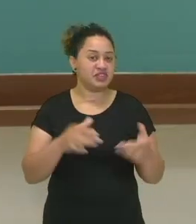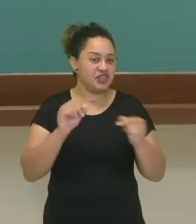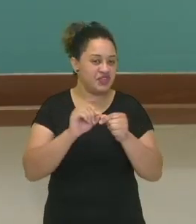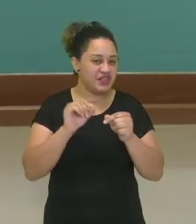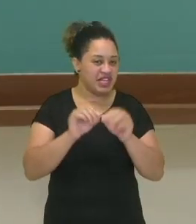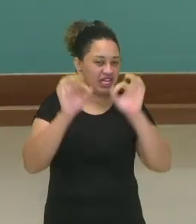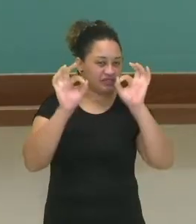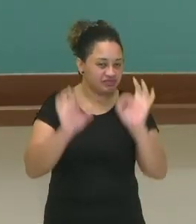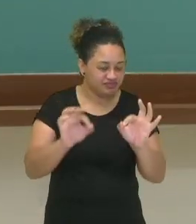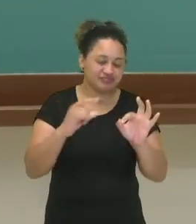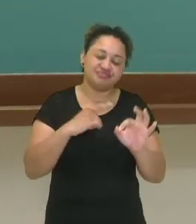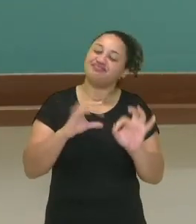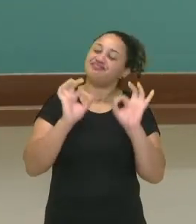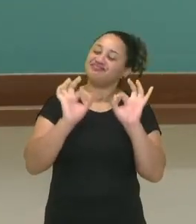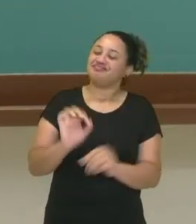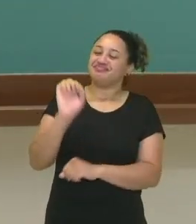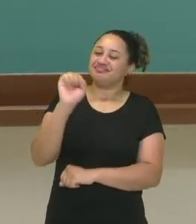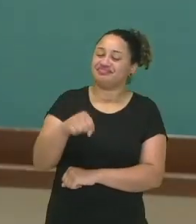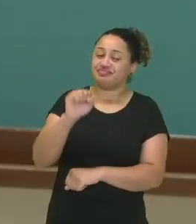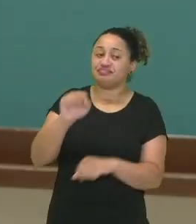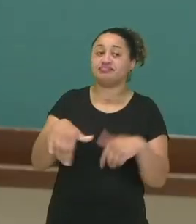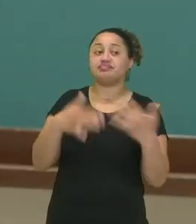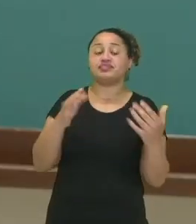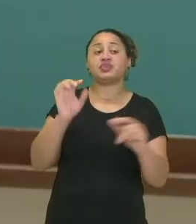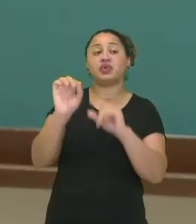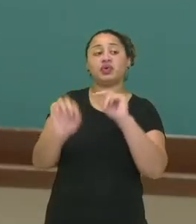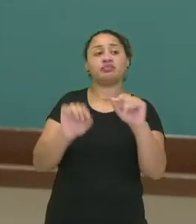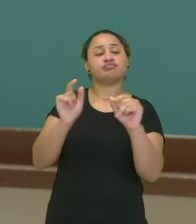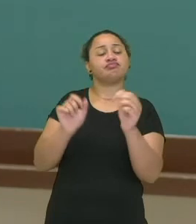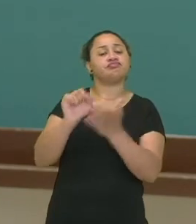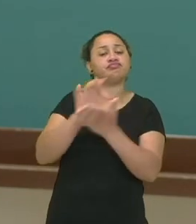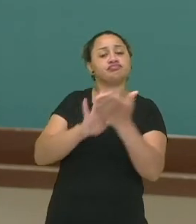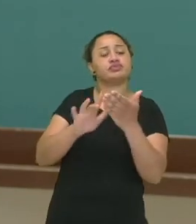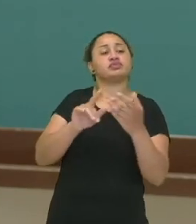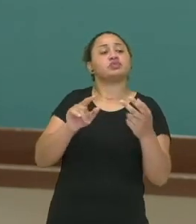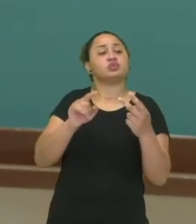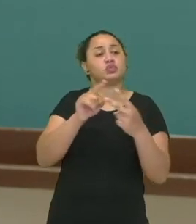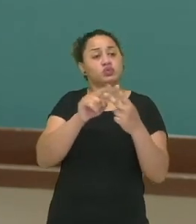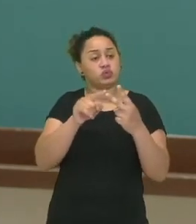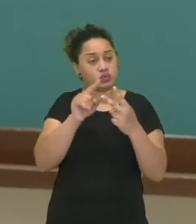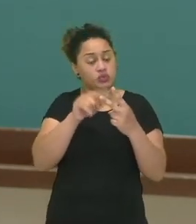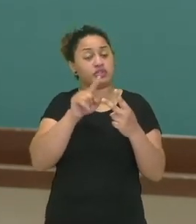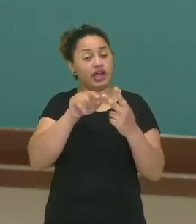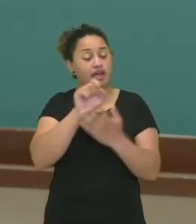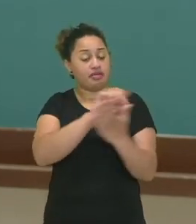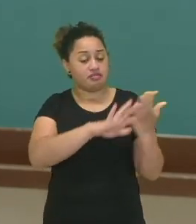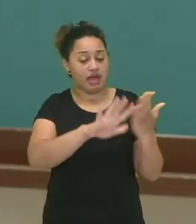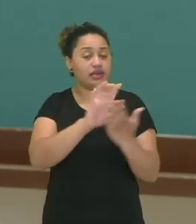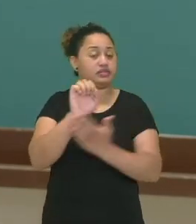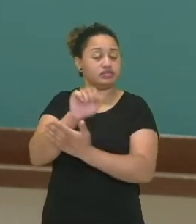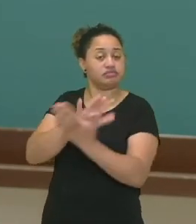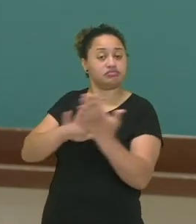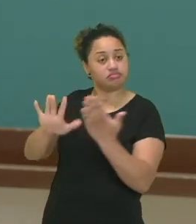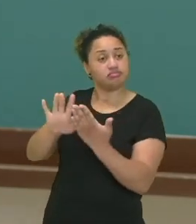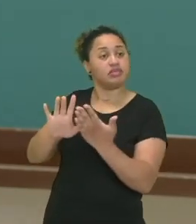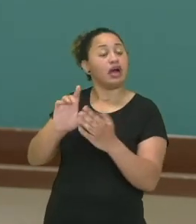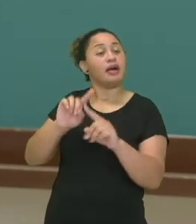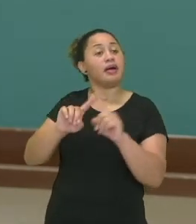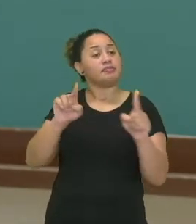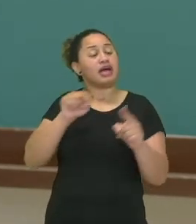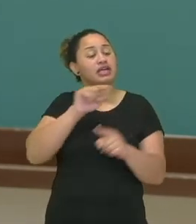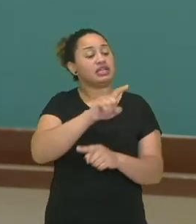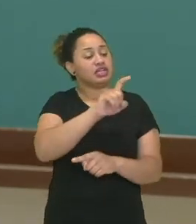Capricharam? Tenho certeza que sim, né? Então a xilogravura, né? As duas são gravuras, tanto a xilogravura como a